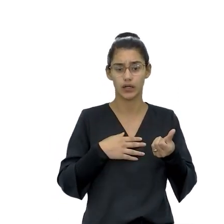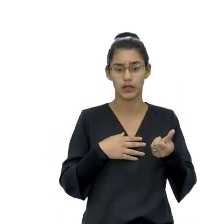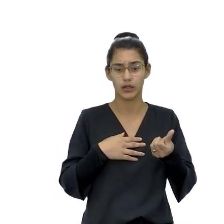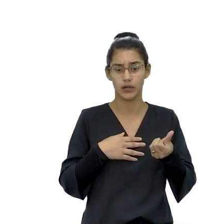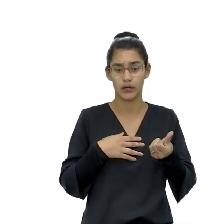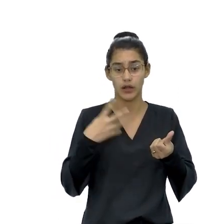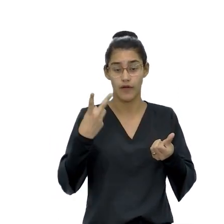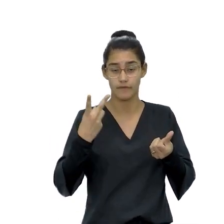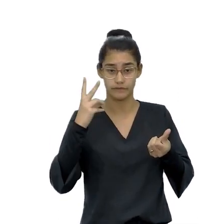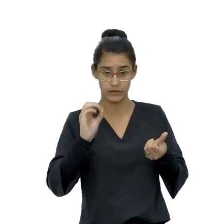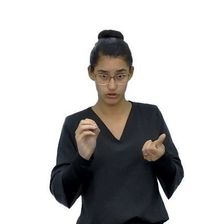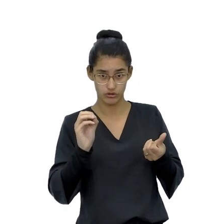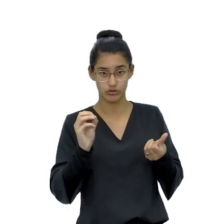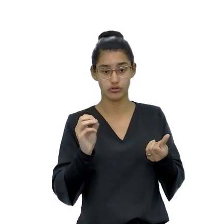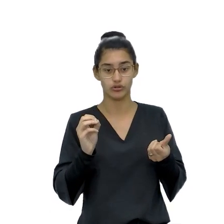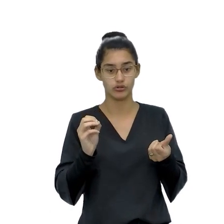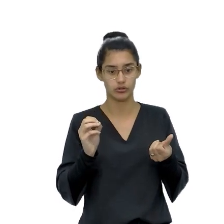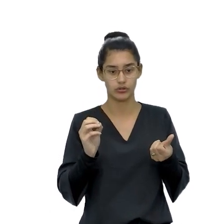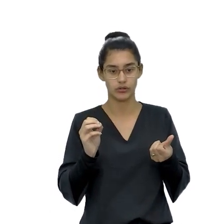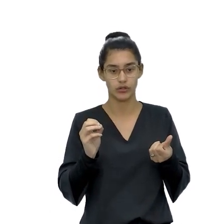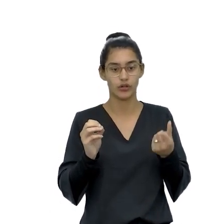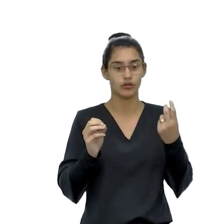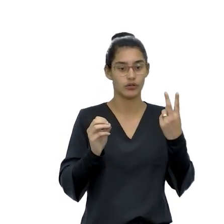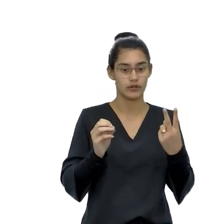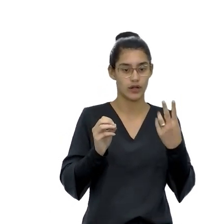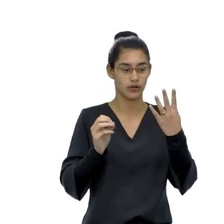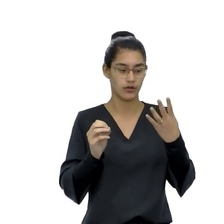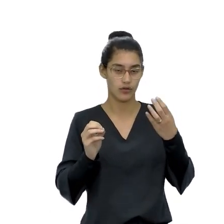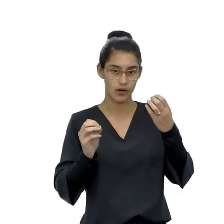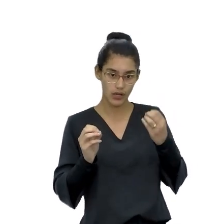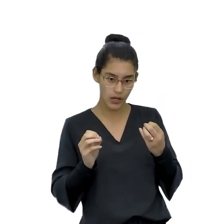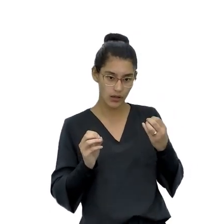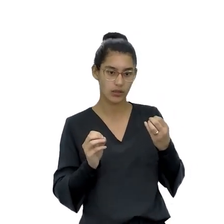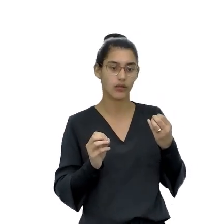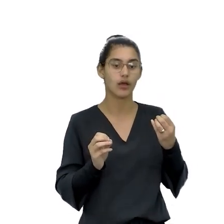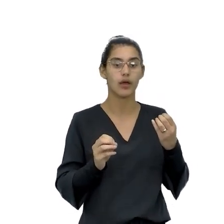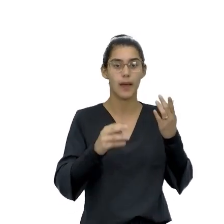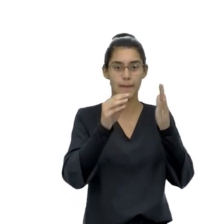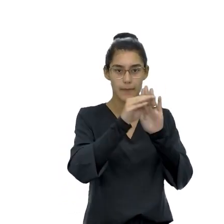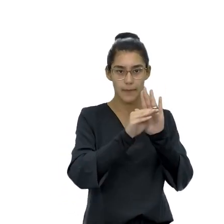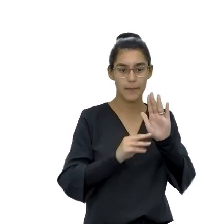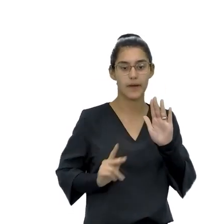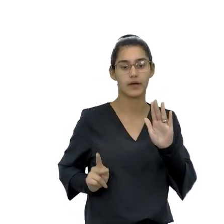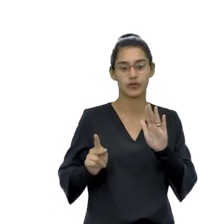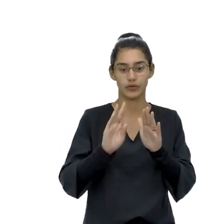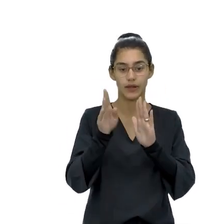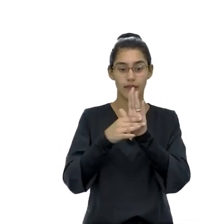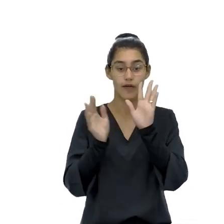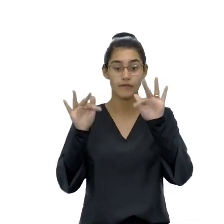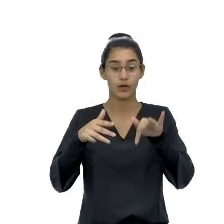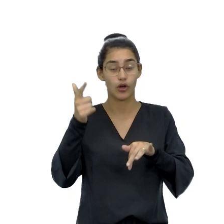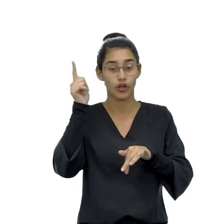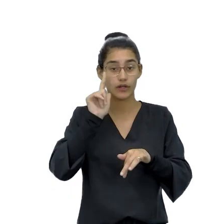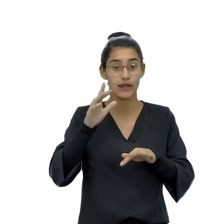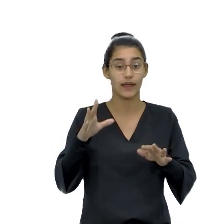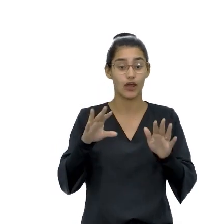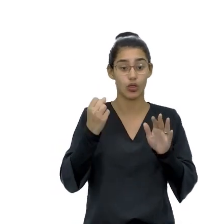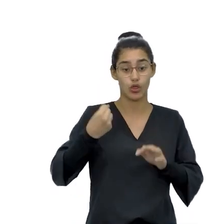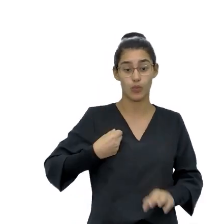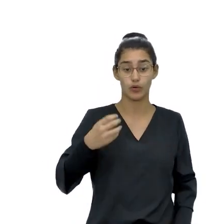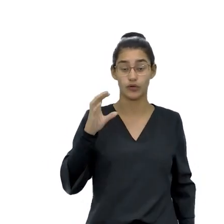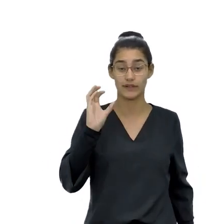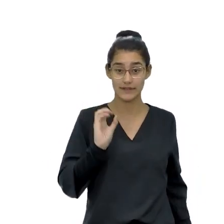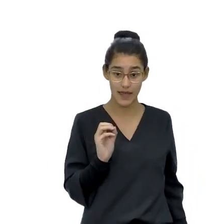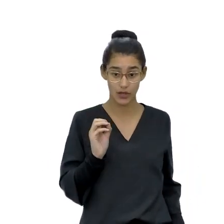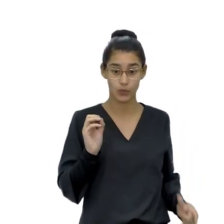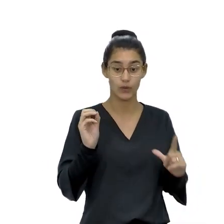ele distribui 20. E assim ele vai fazendo sucessivamente a distribuição. E quando ele consegue zerar o número